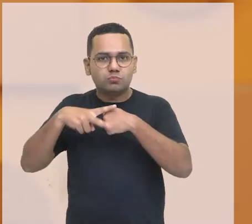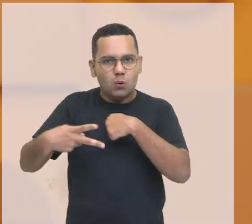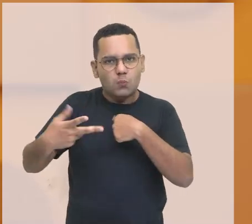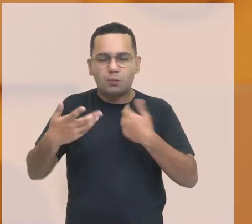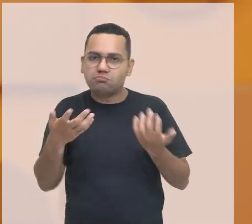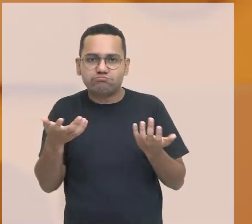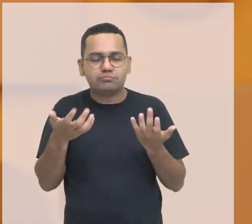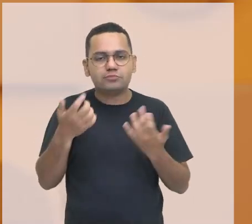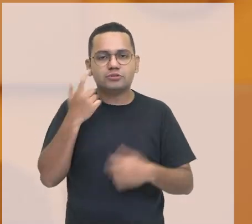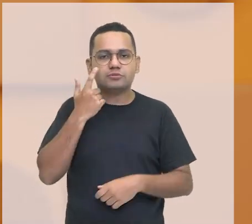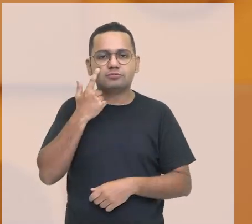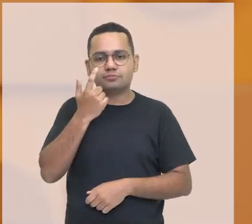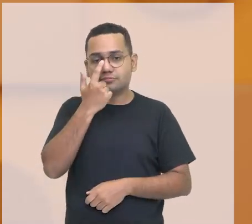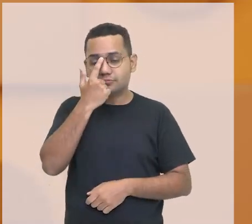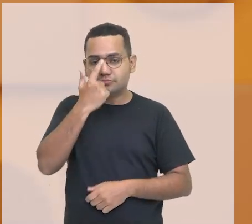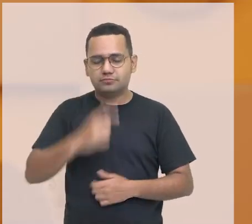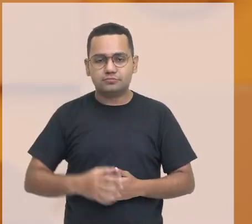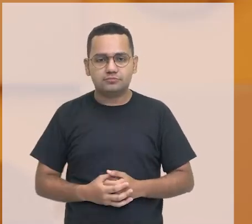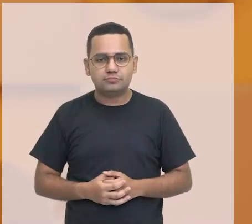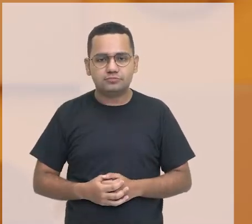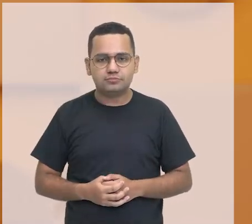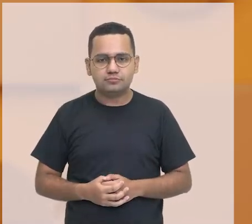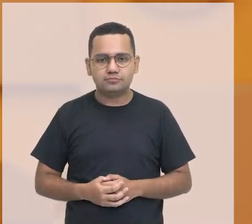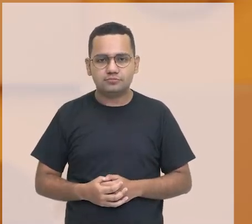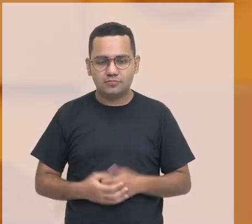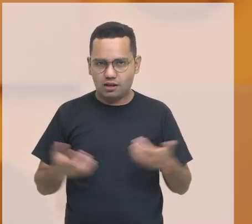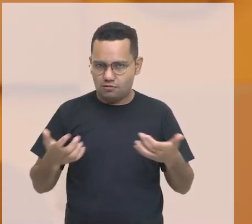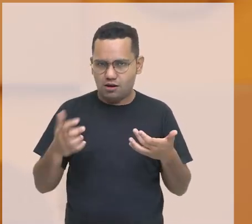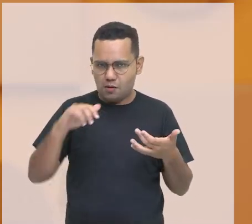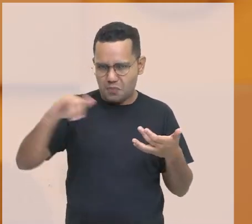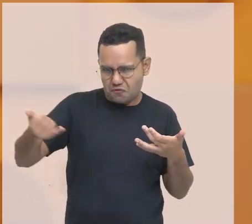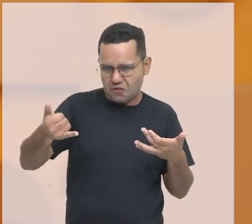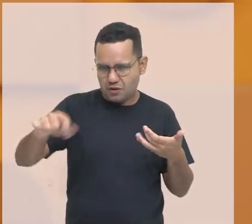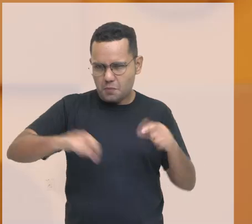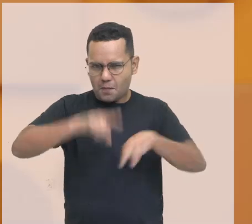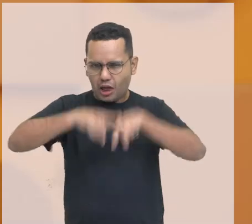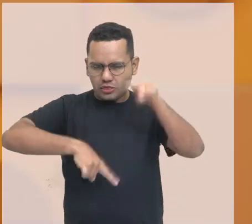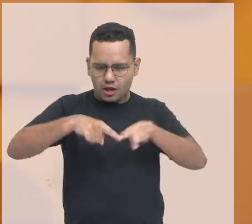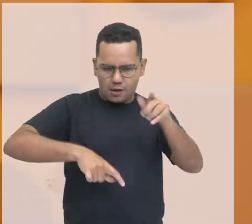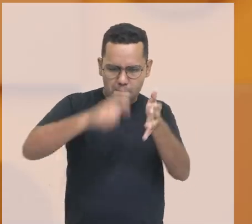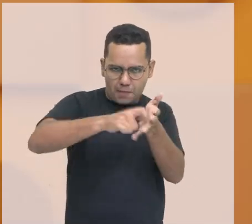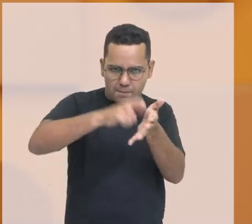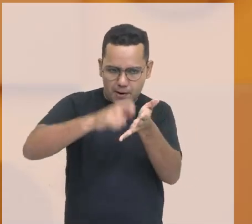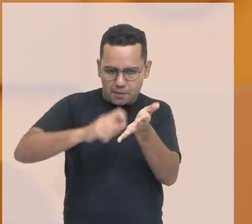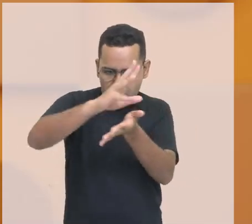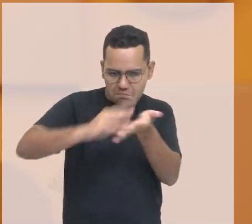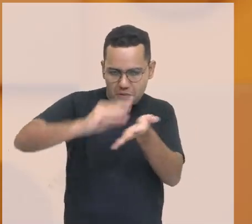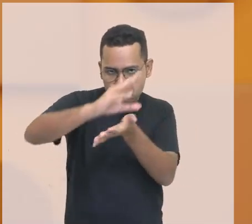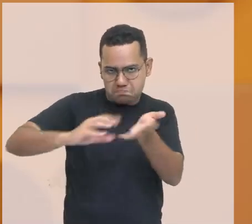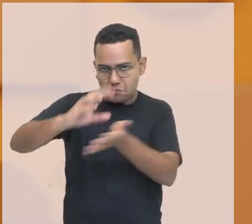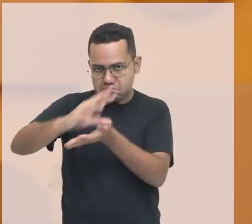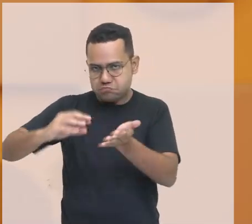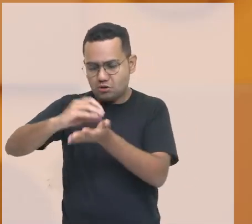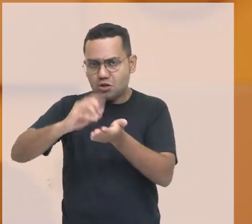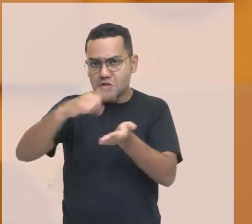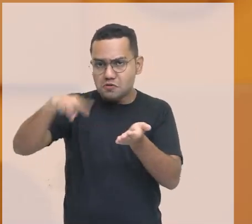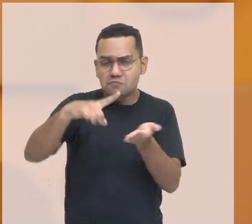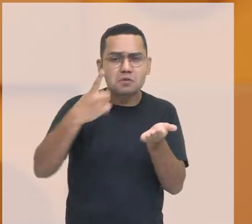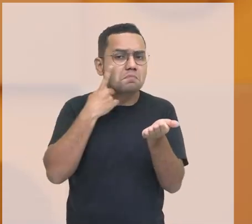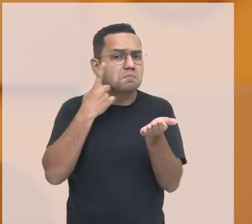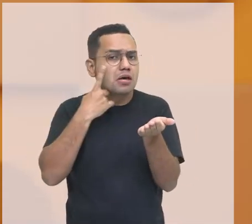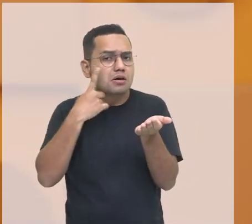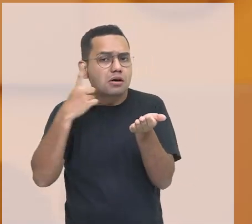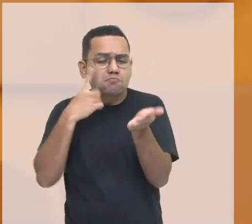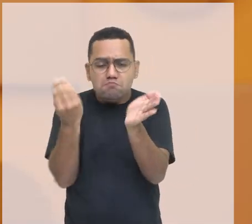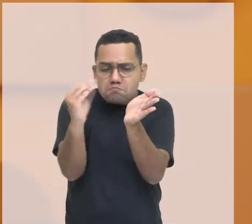Guerra Mundial. Portanto, galerinha, eu aconselho vocês a tomarem nota. Peguem o caderno de vocês e notem o que vocês acham que é interessante. A